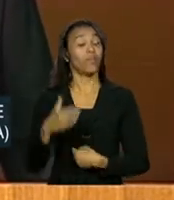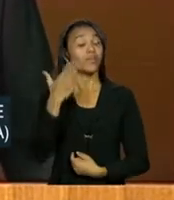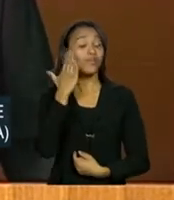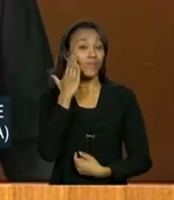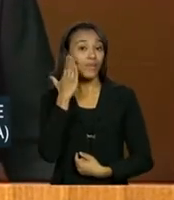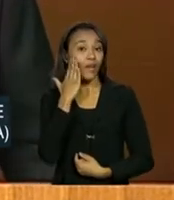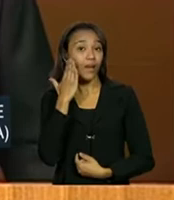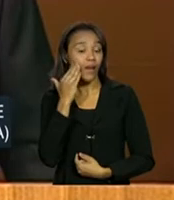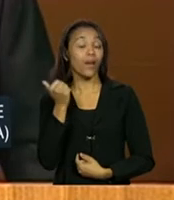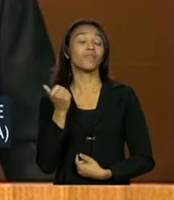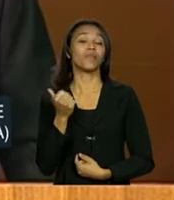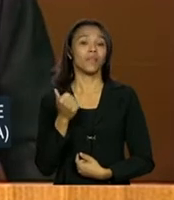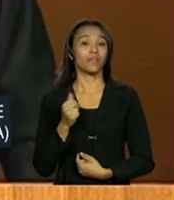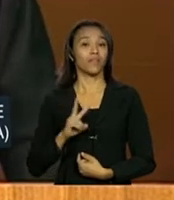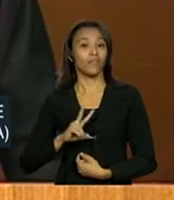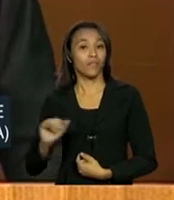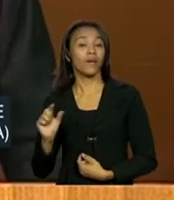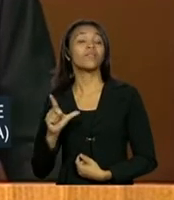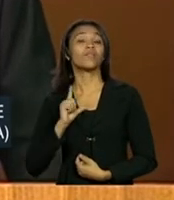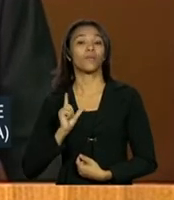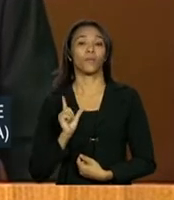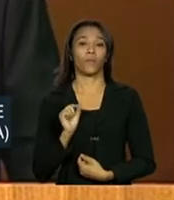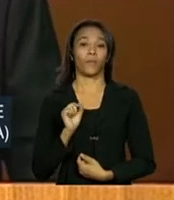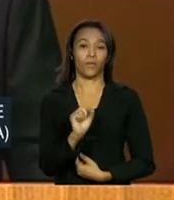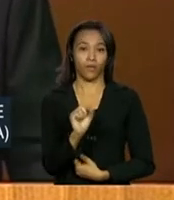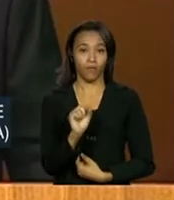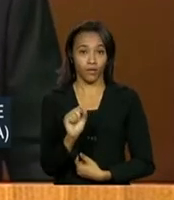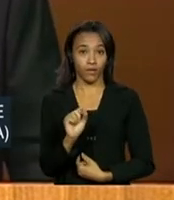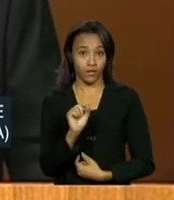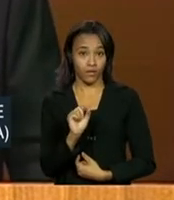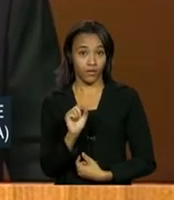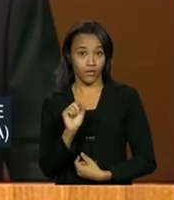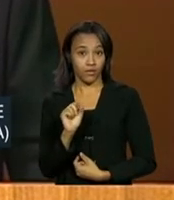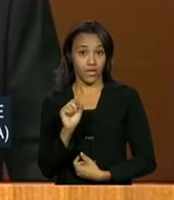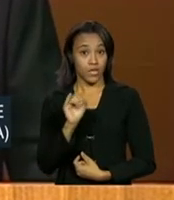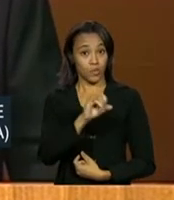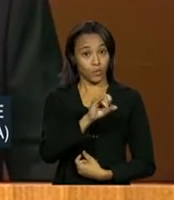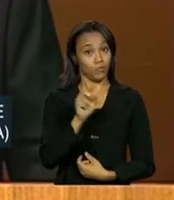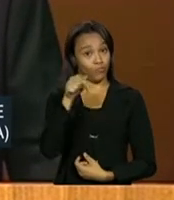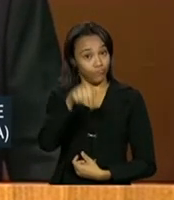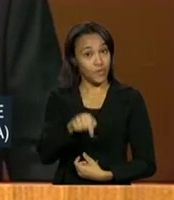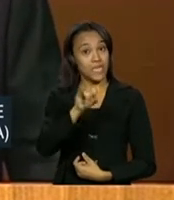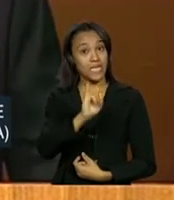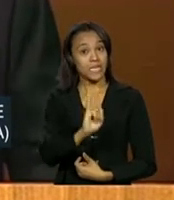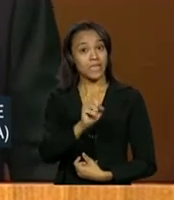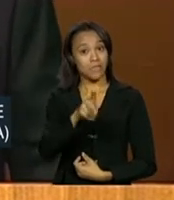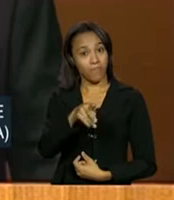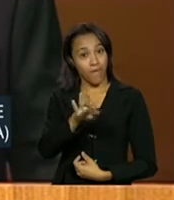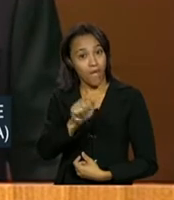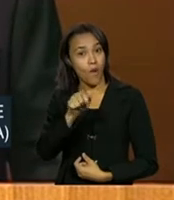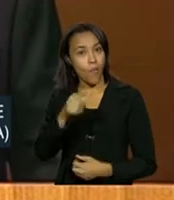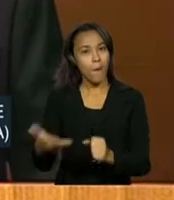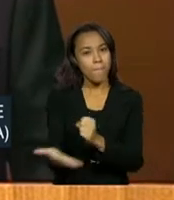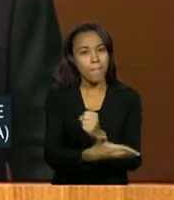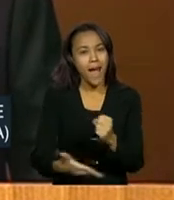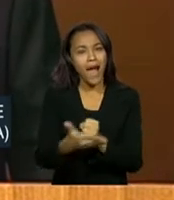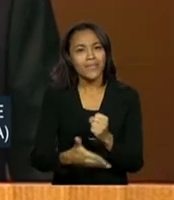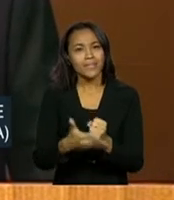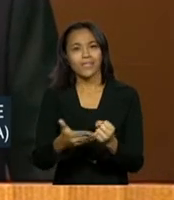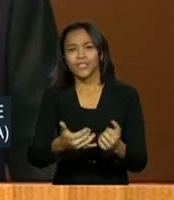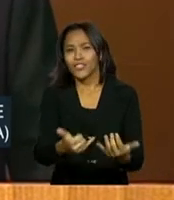ele haverá de ter no IPEA uma base enorme